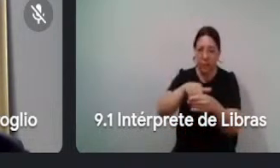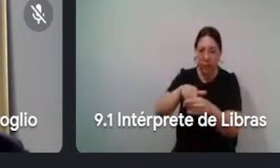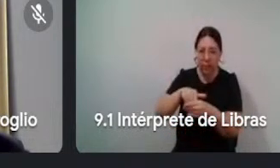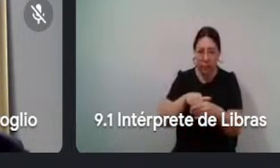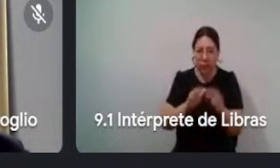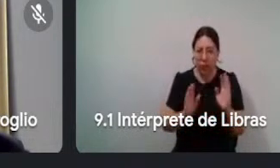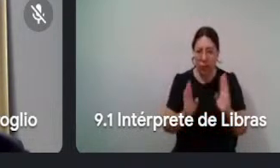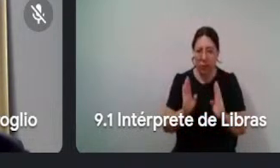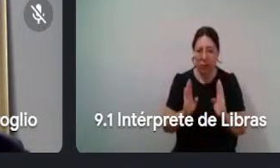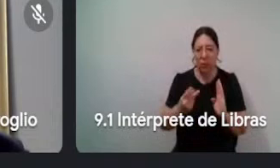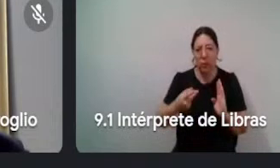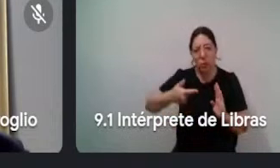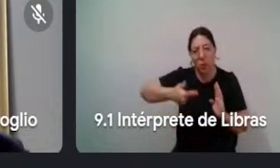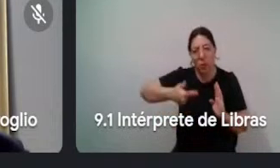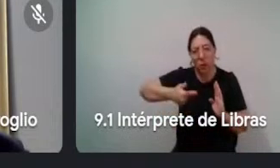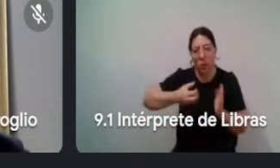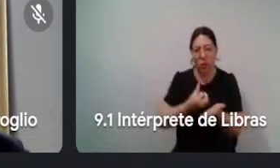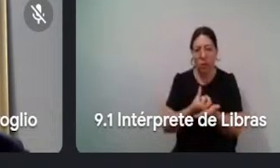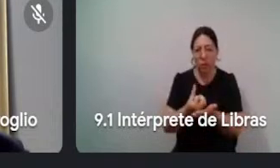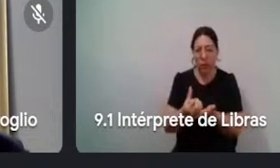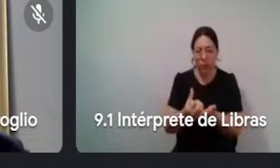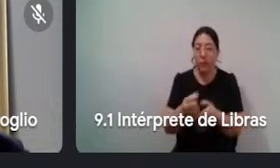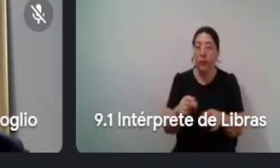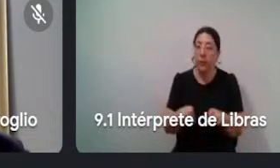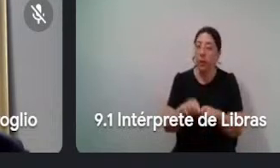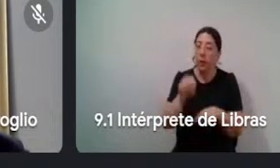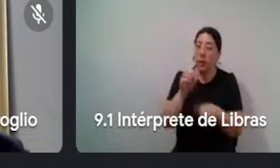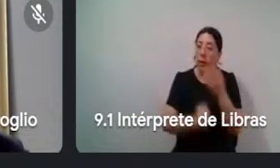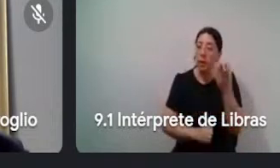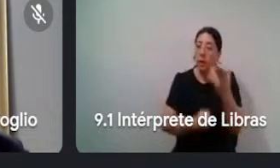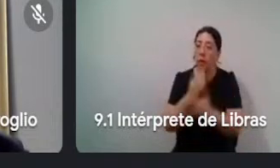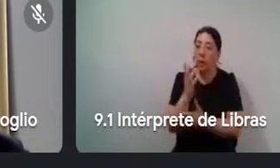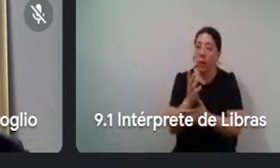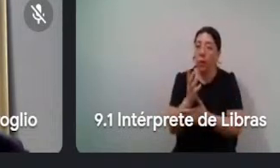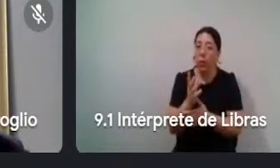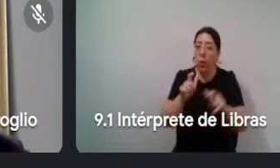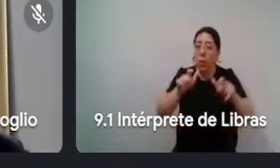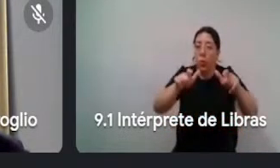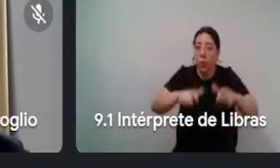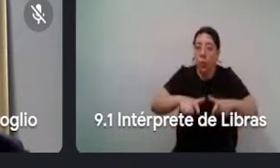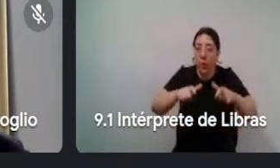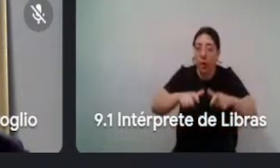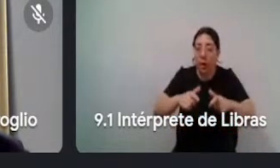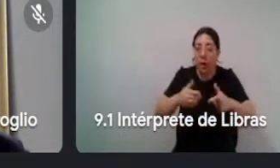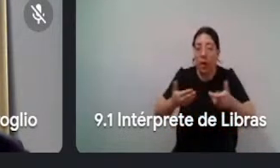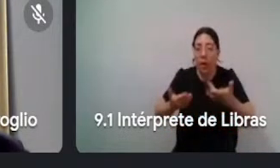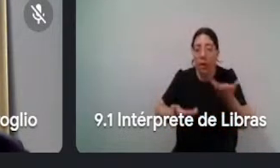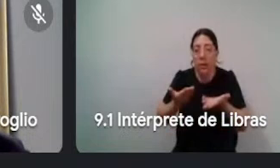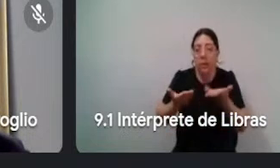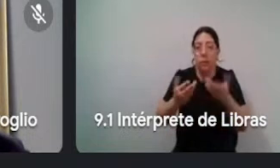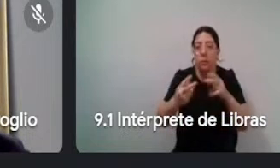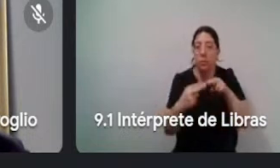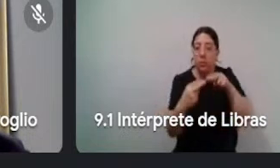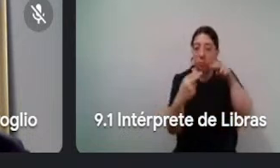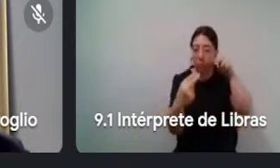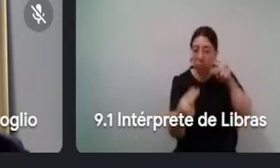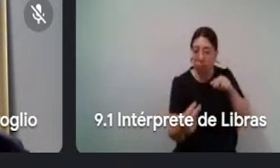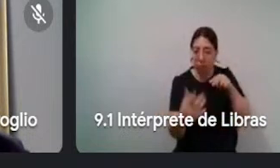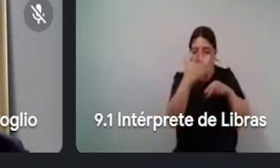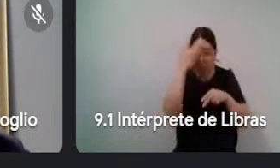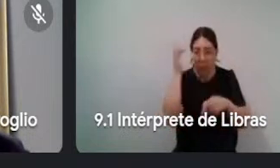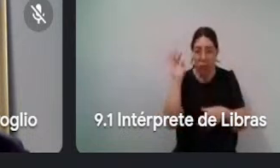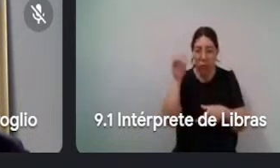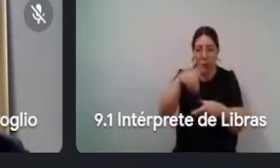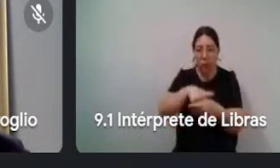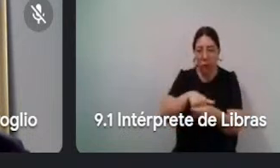a criação da Central de Atendimento Virtual ao Eleitor do Estado do Tocantins, que